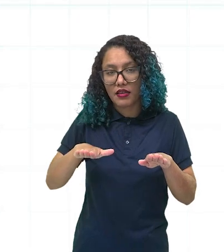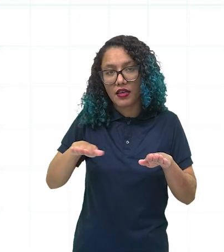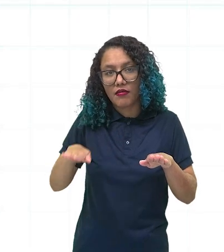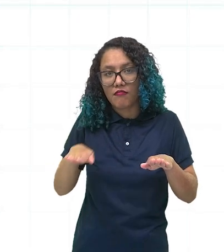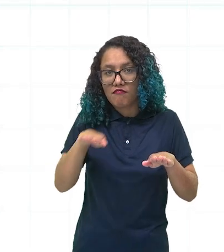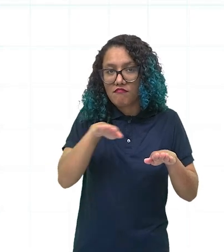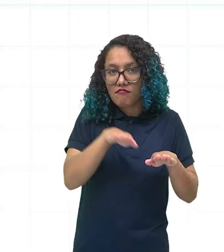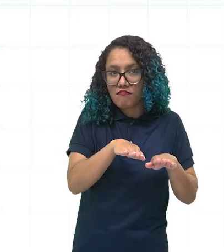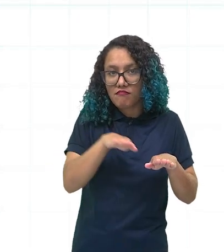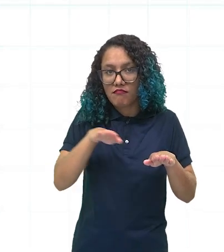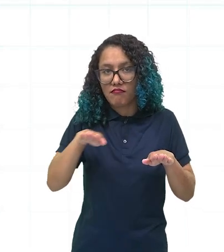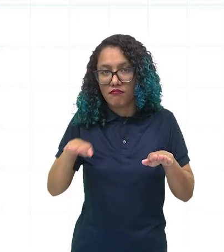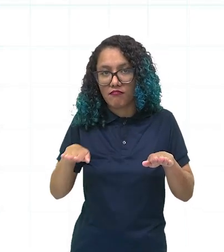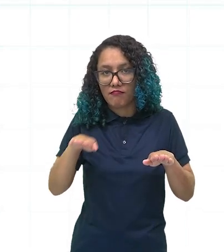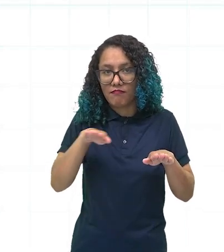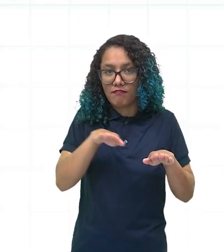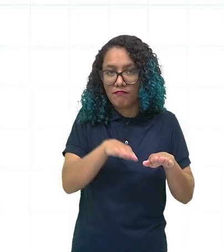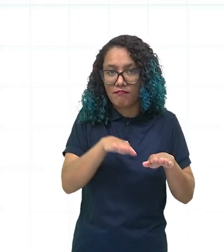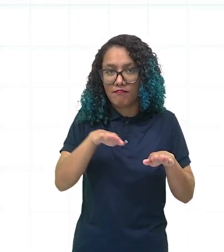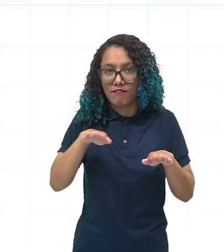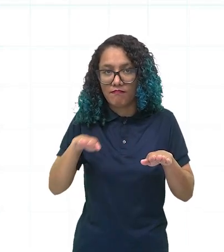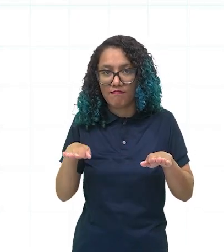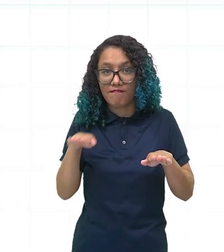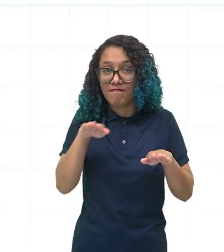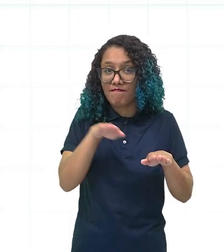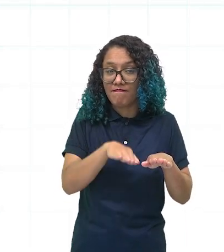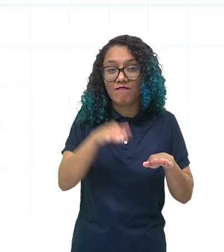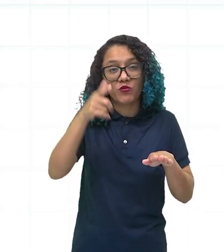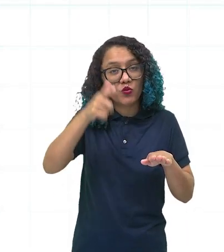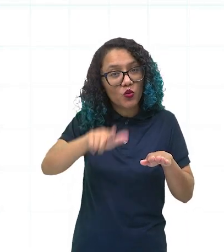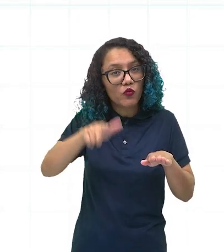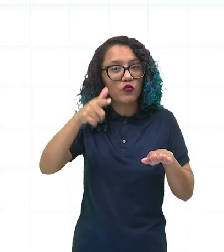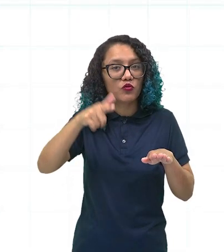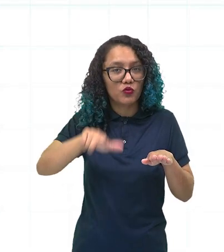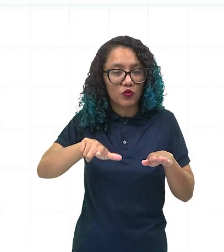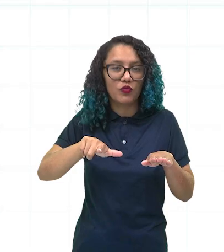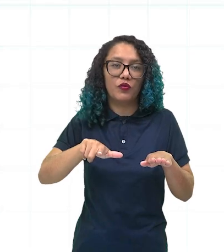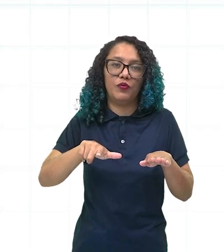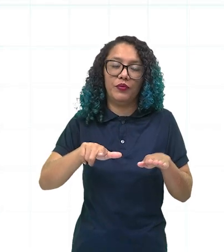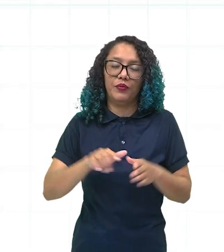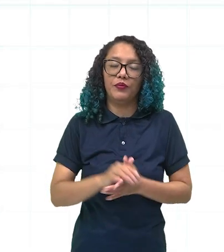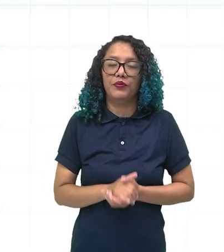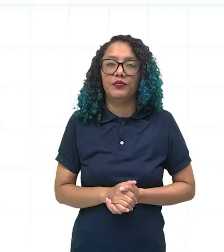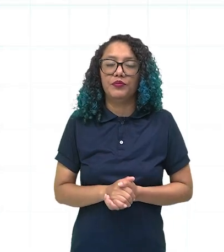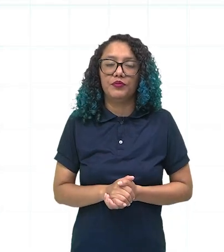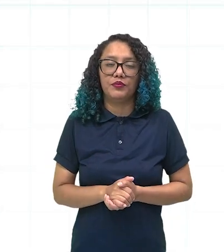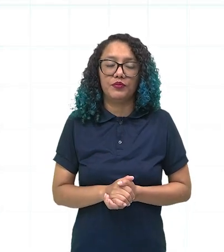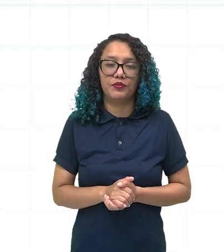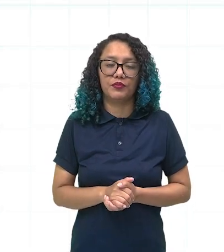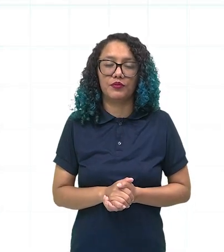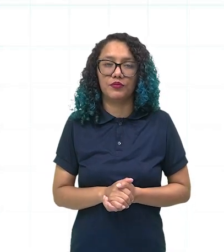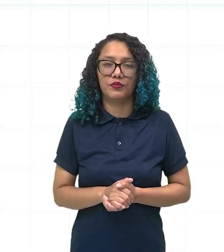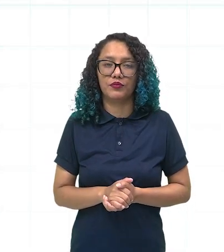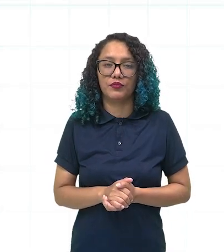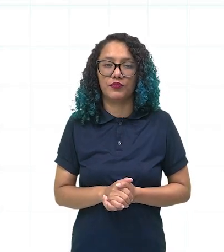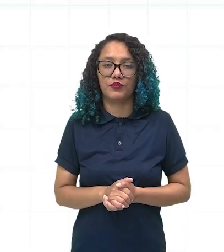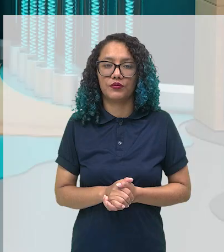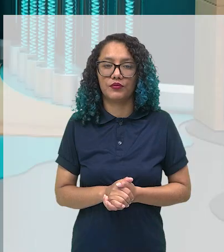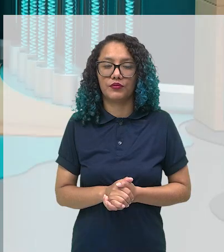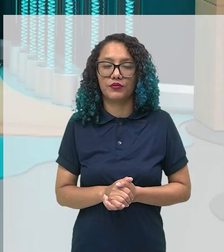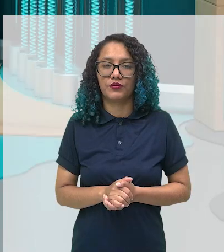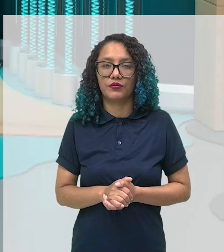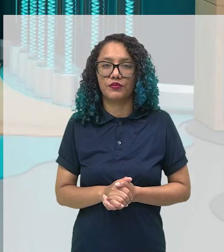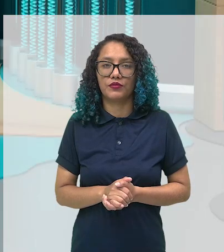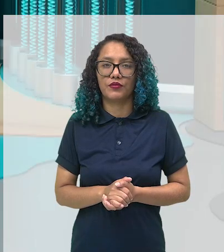essa sequência da direita mais uma vez. Então, gente, o começo